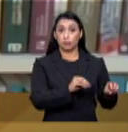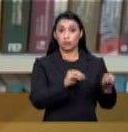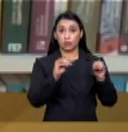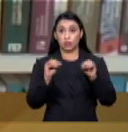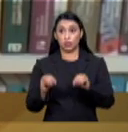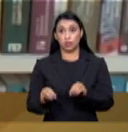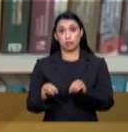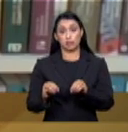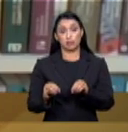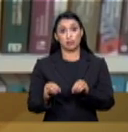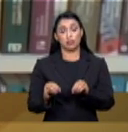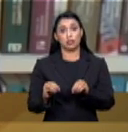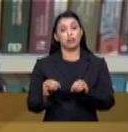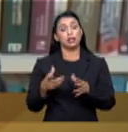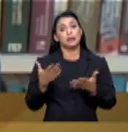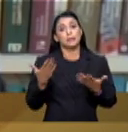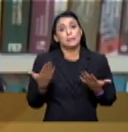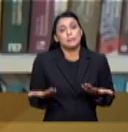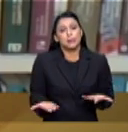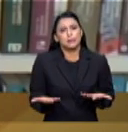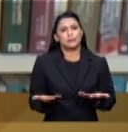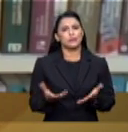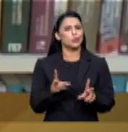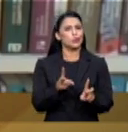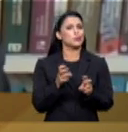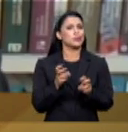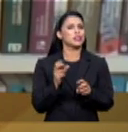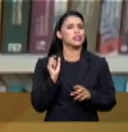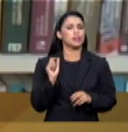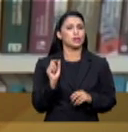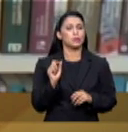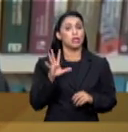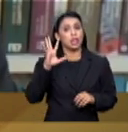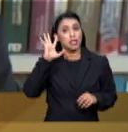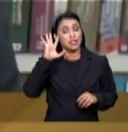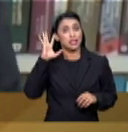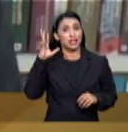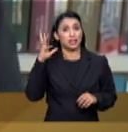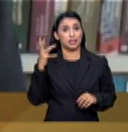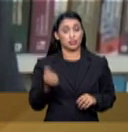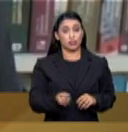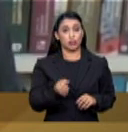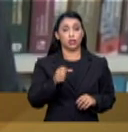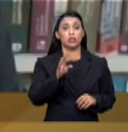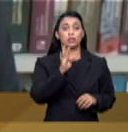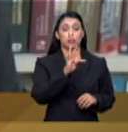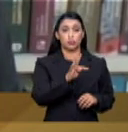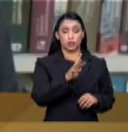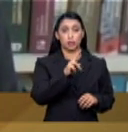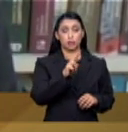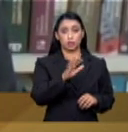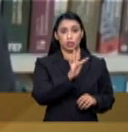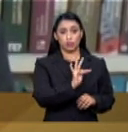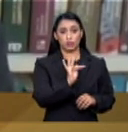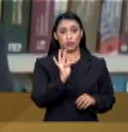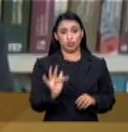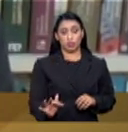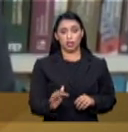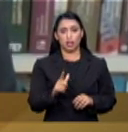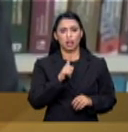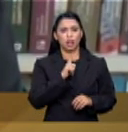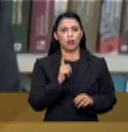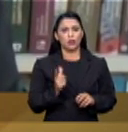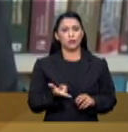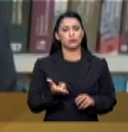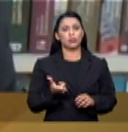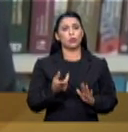Justiça Estadual. Não nos parece que essa solução empregada pelo Tribunal Regional Federal vá ao encontro do